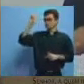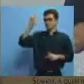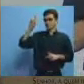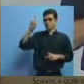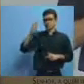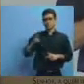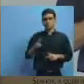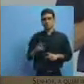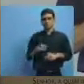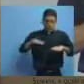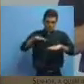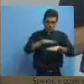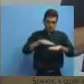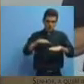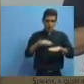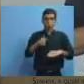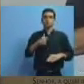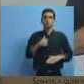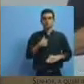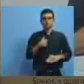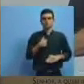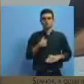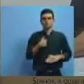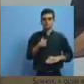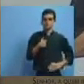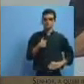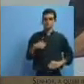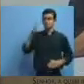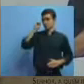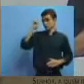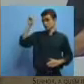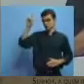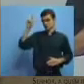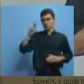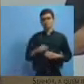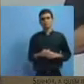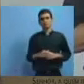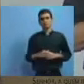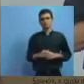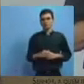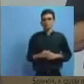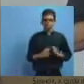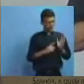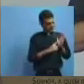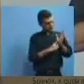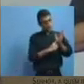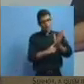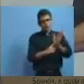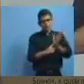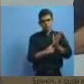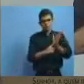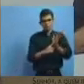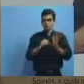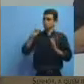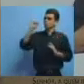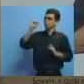e o Senhor me levou em espírito para fora, e me deixou no meio de uma